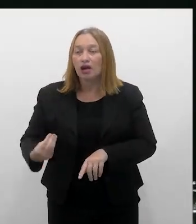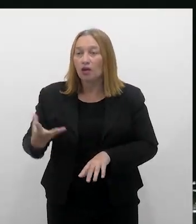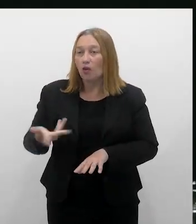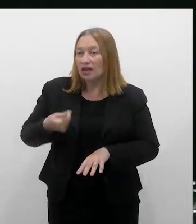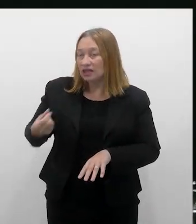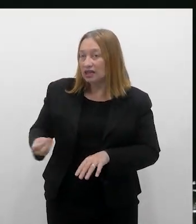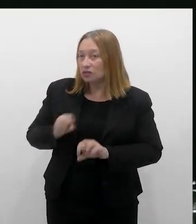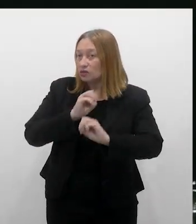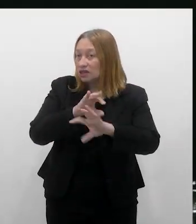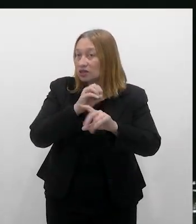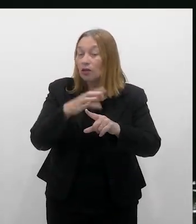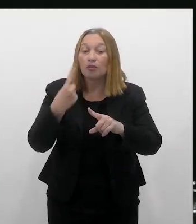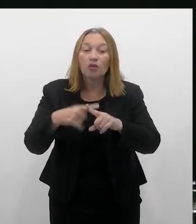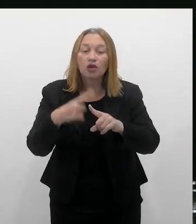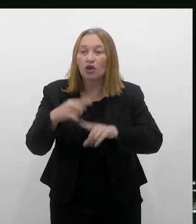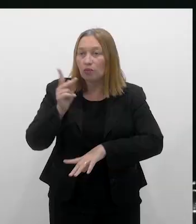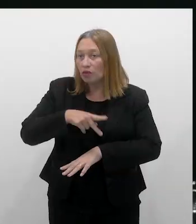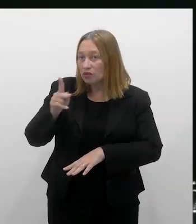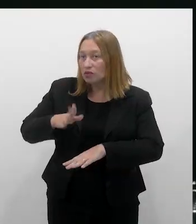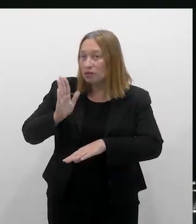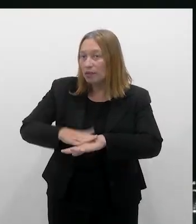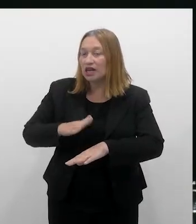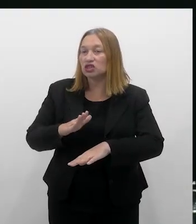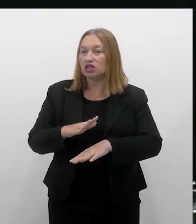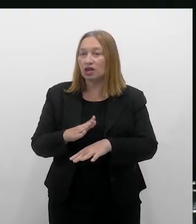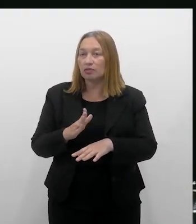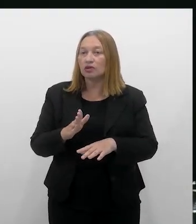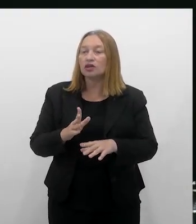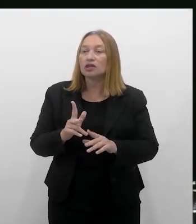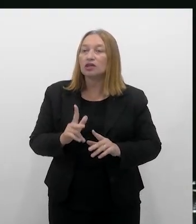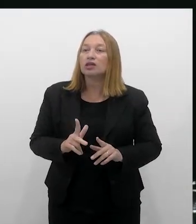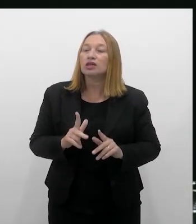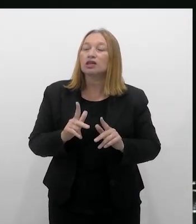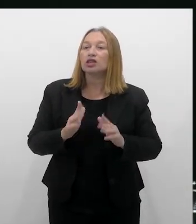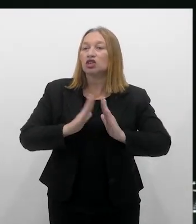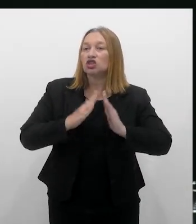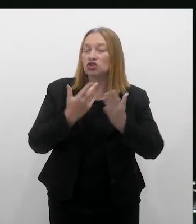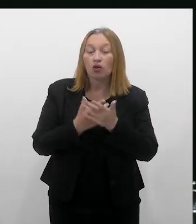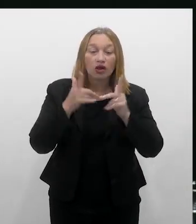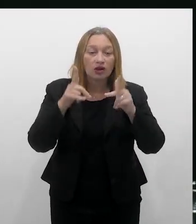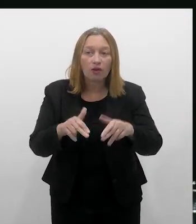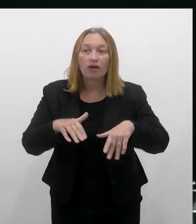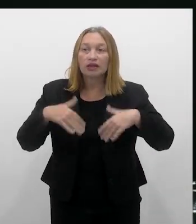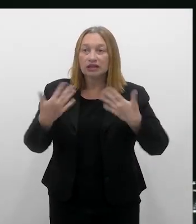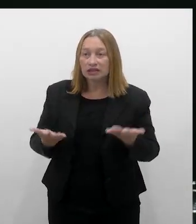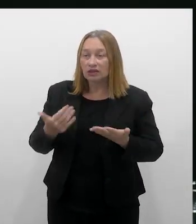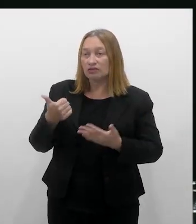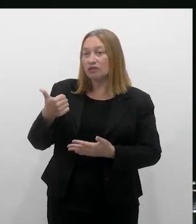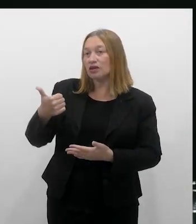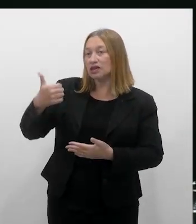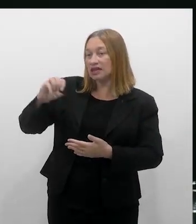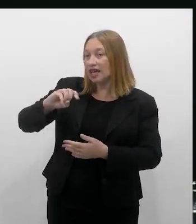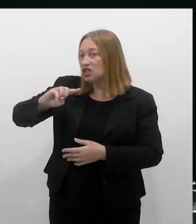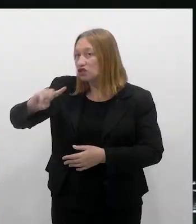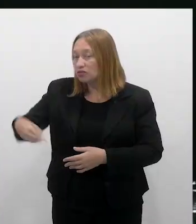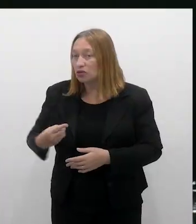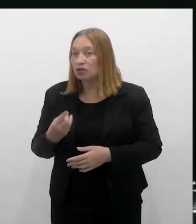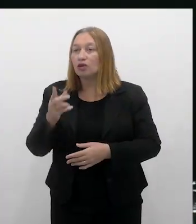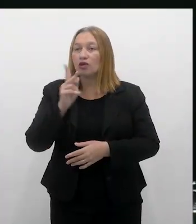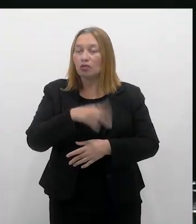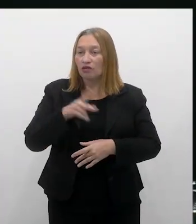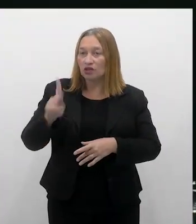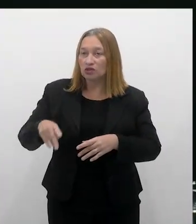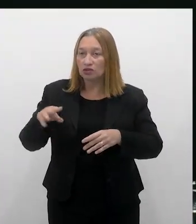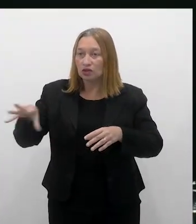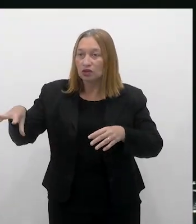melhora a qualidade do ensino, porque esse professor pode ficar mais tempo na mesma unidade escolar. Então, minha gente, foram 10 mil